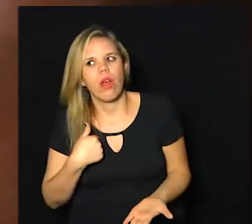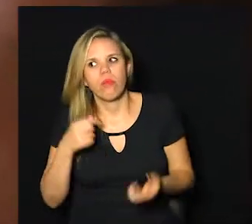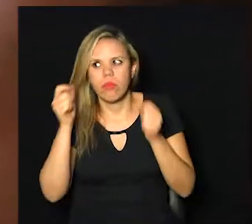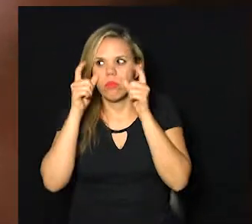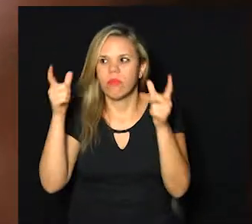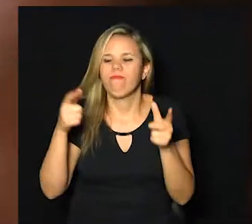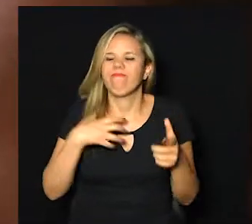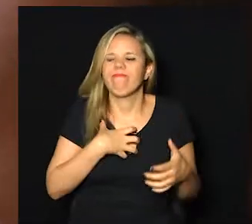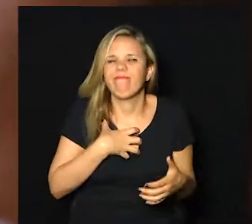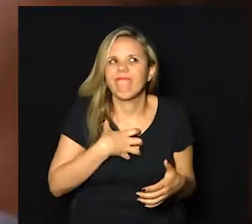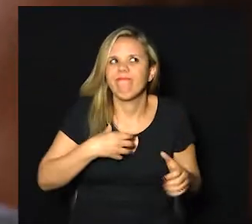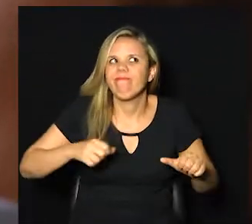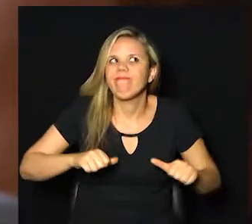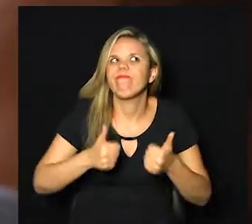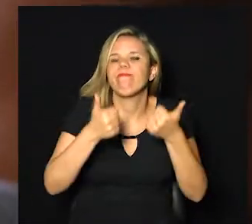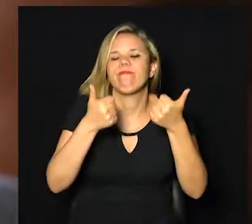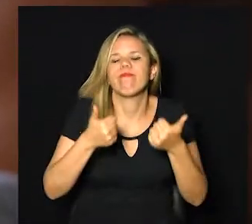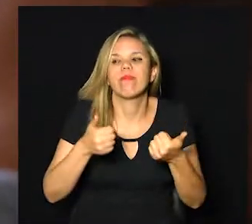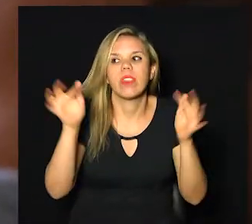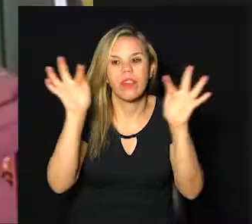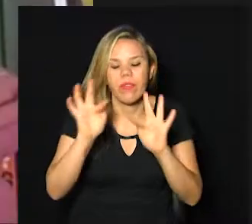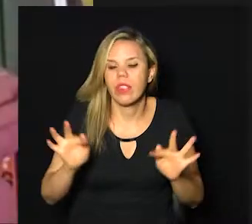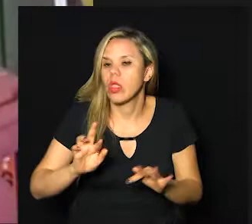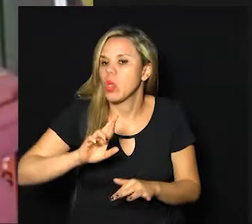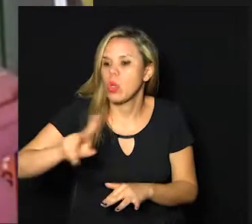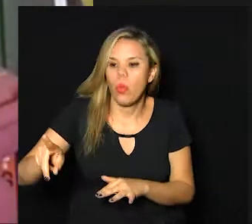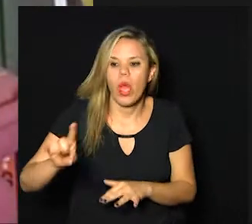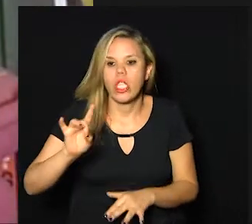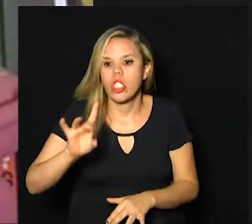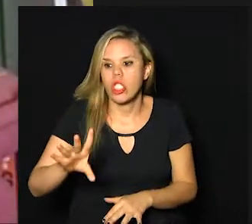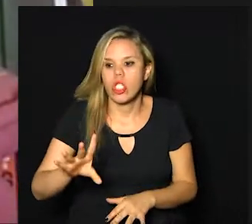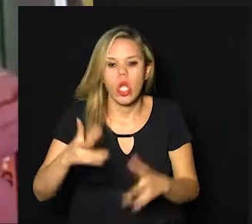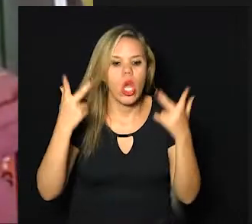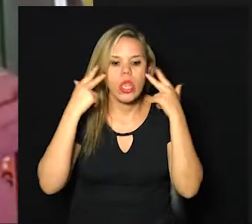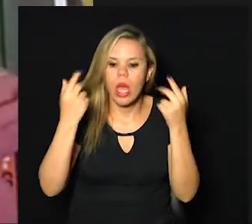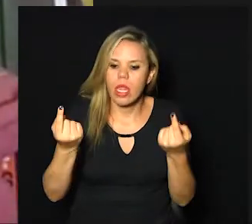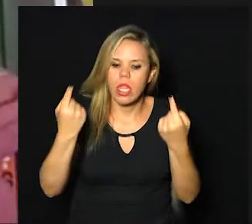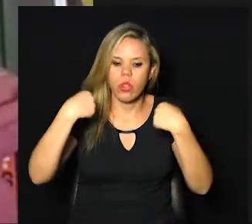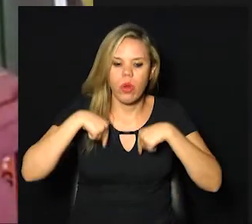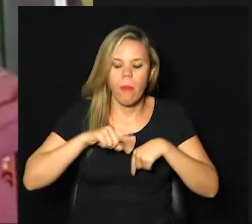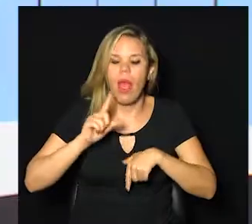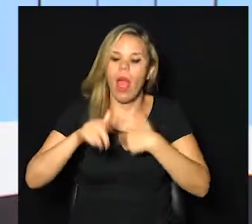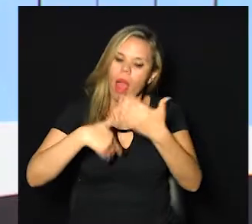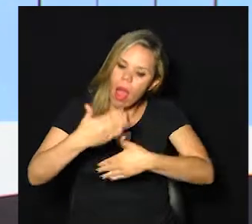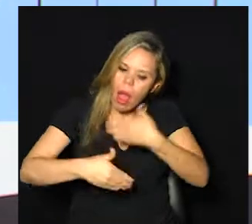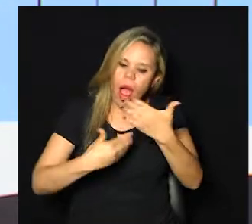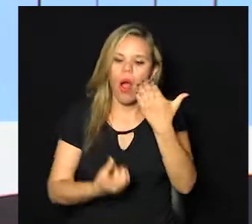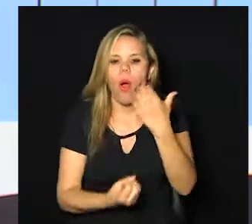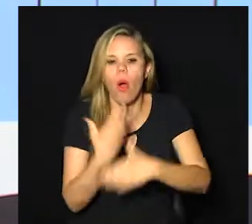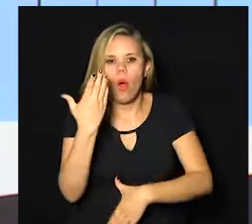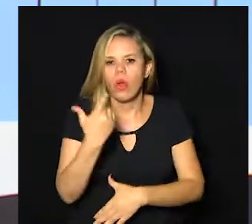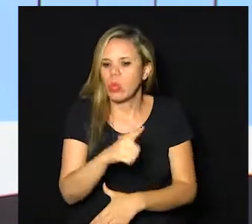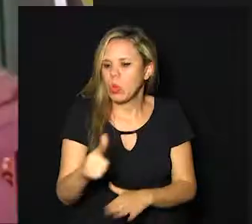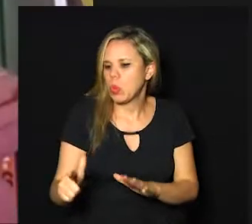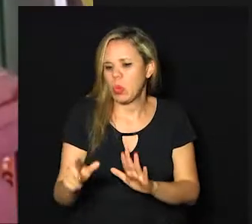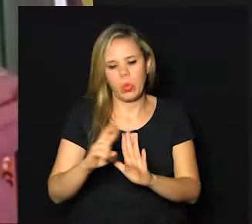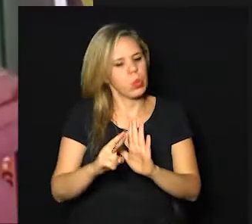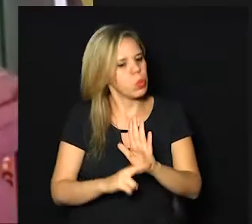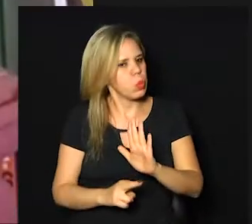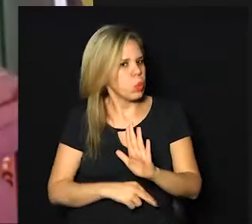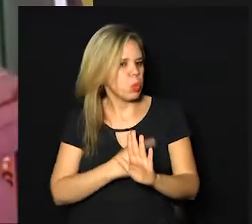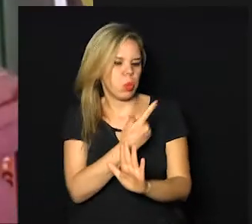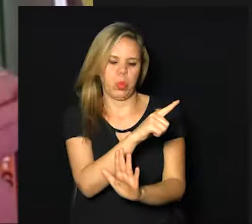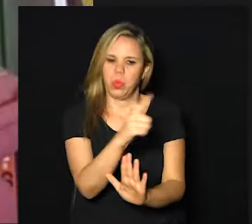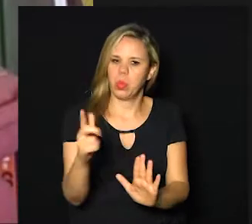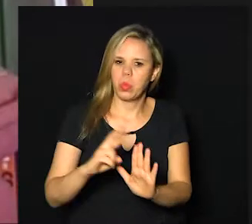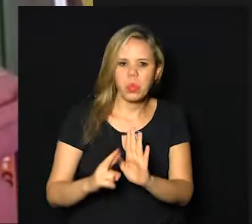desperta sensações positivas. Felicidade, ela não vem naturalmente, a gente constrói ela, né? Não tem um manual?